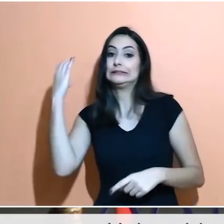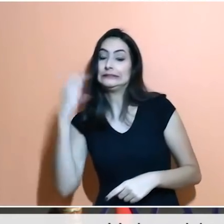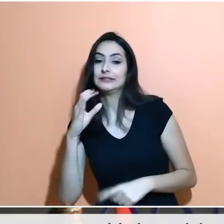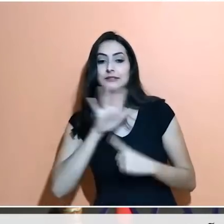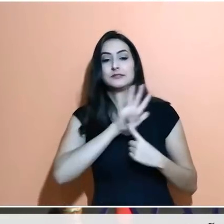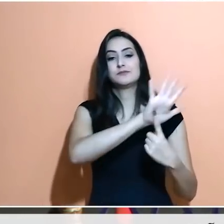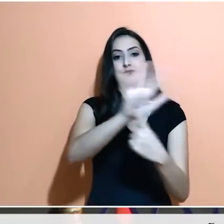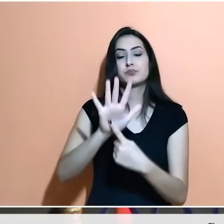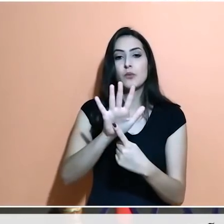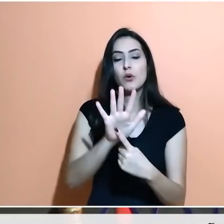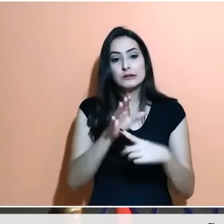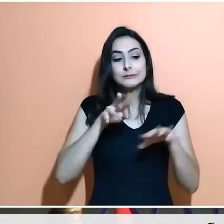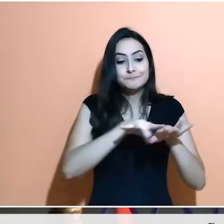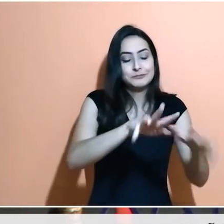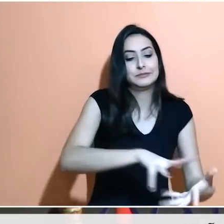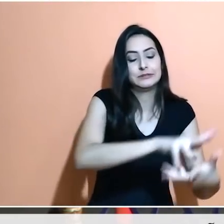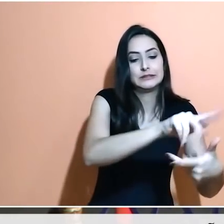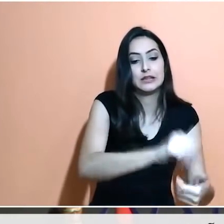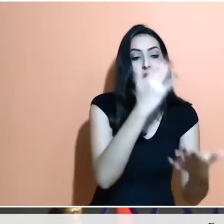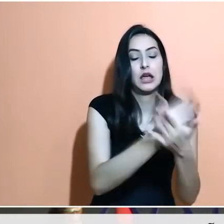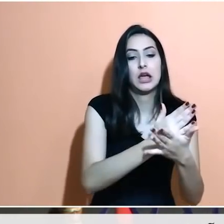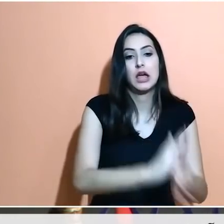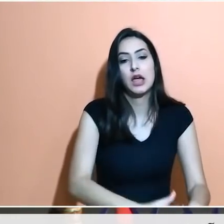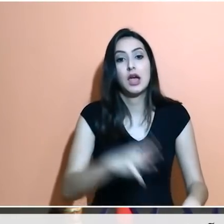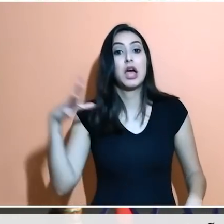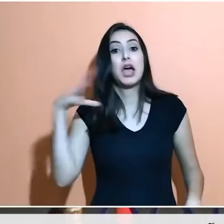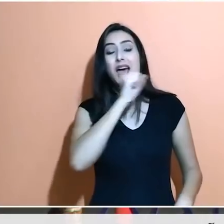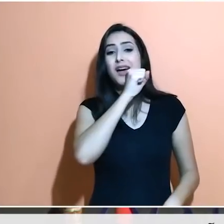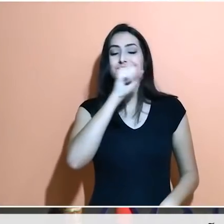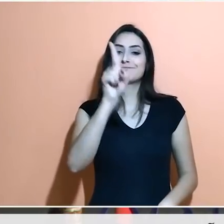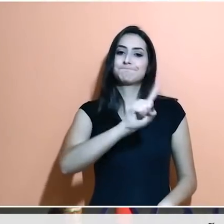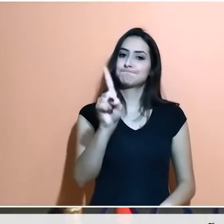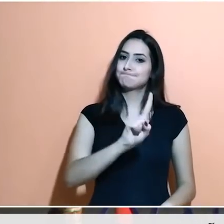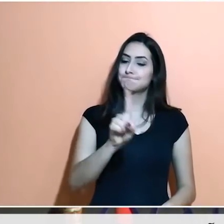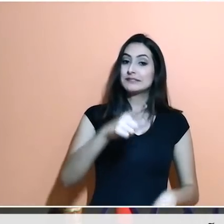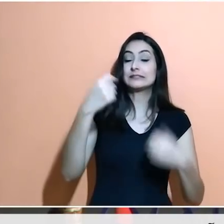que a pandemia não dá sinais de arrefecimento no curto prazo,